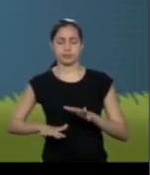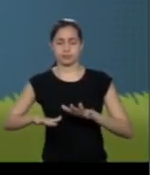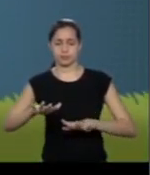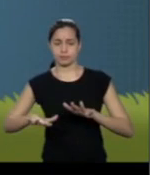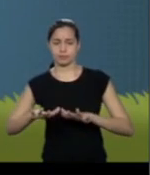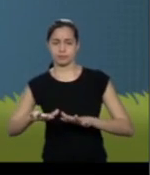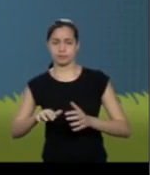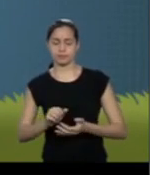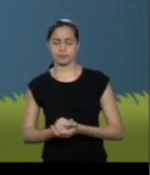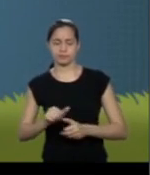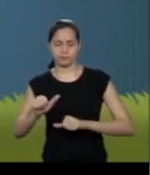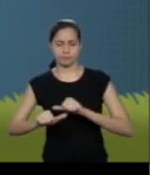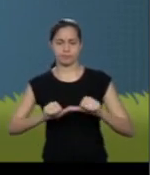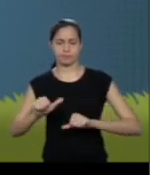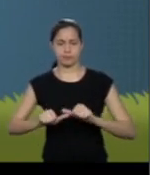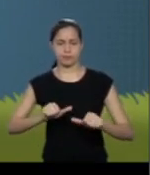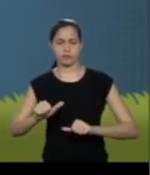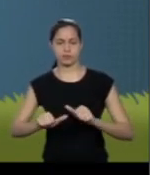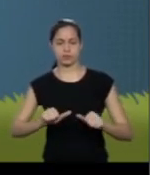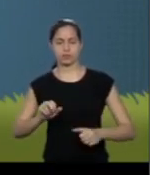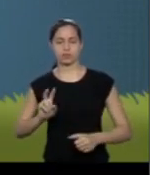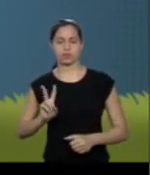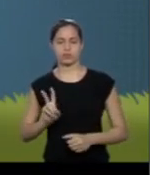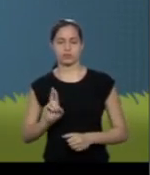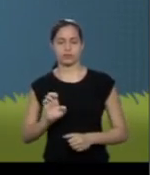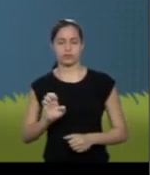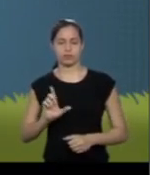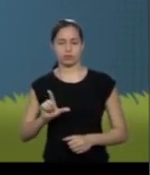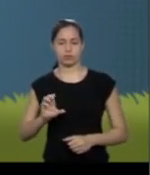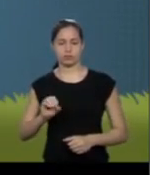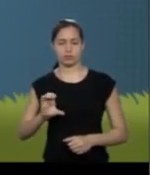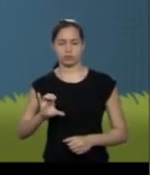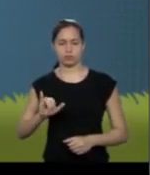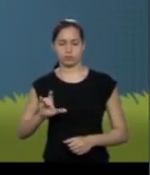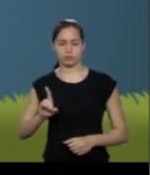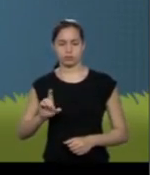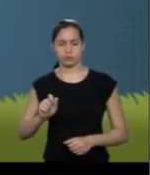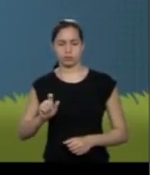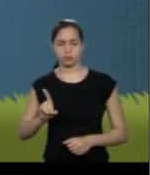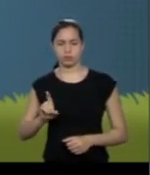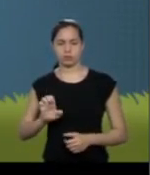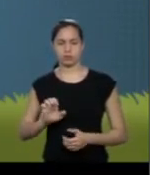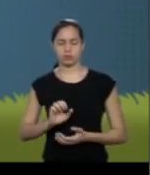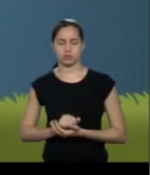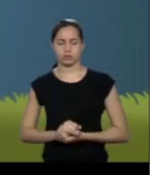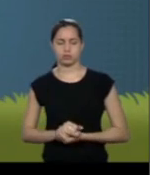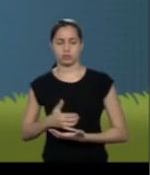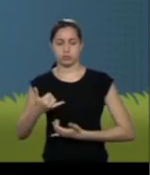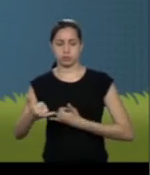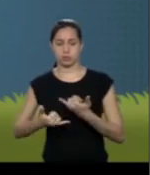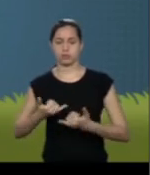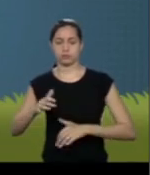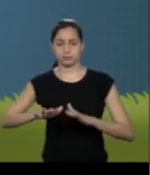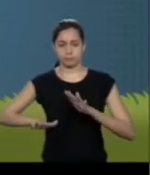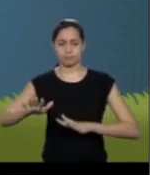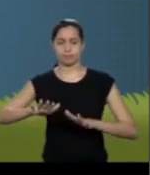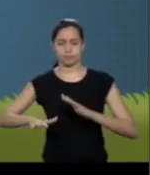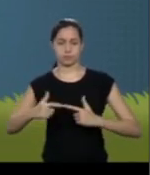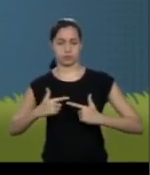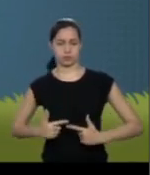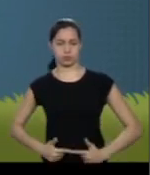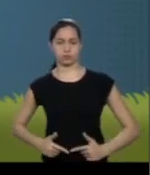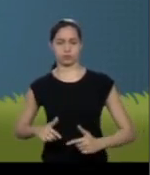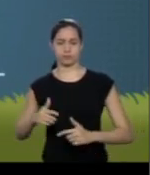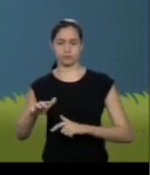equilíbrio da manutenção de sua velocidade pode ser estático se o objeto está parado, e pode ser dinâmico se o corpo está em movimento